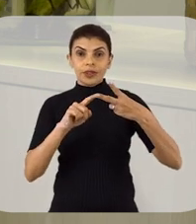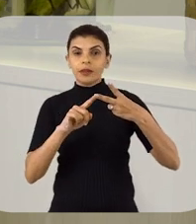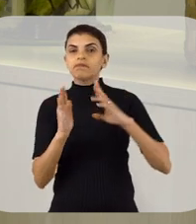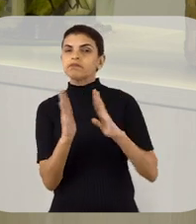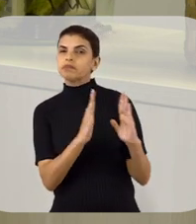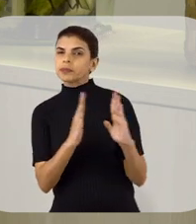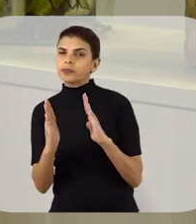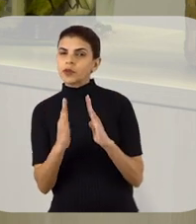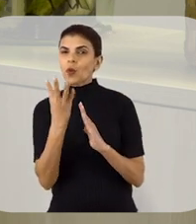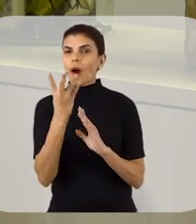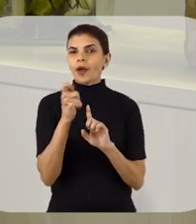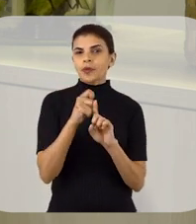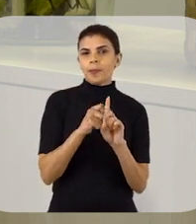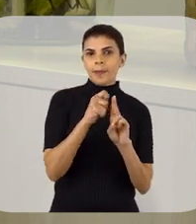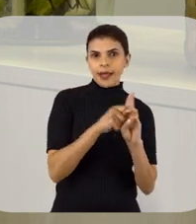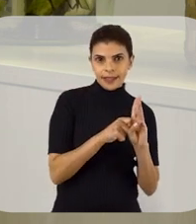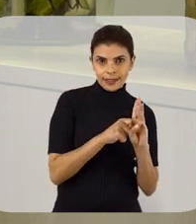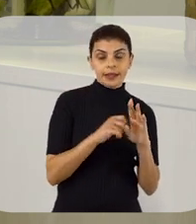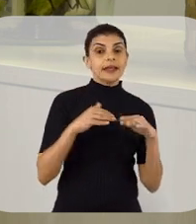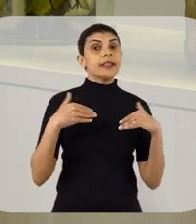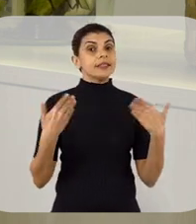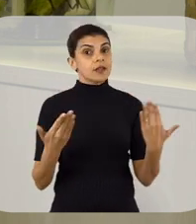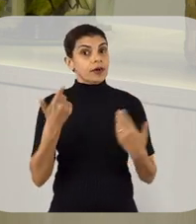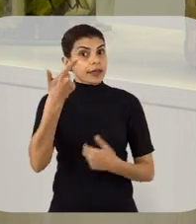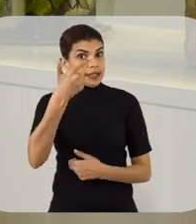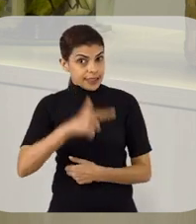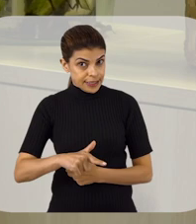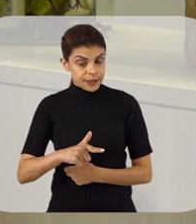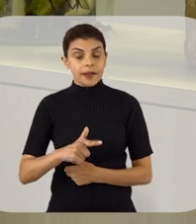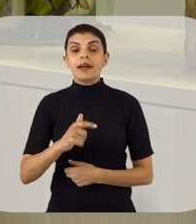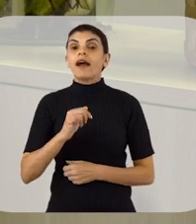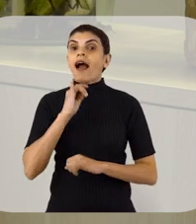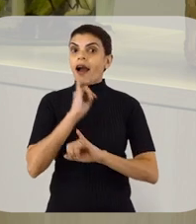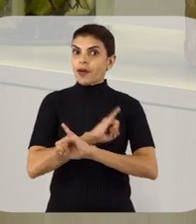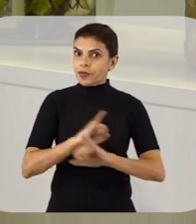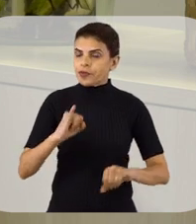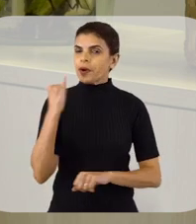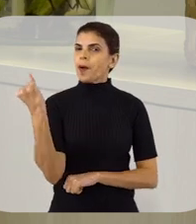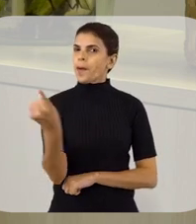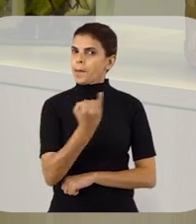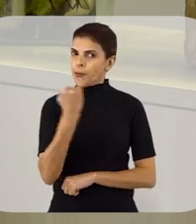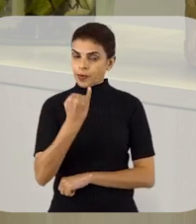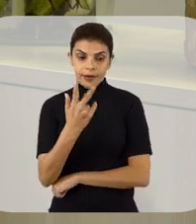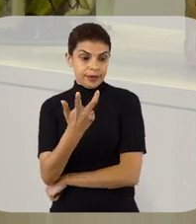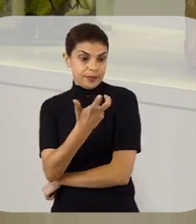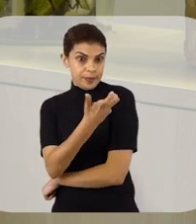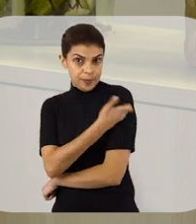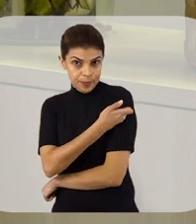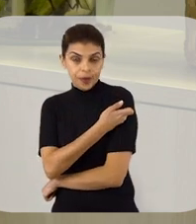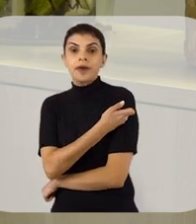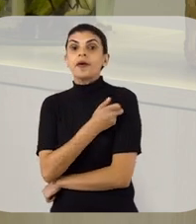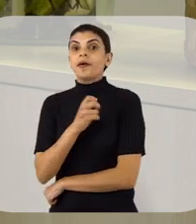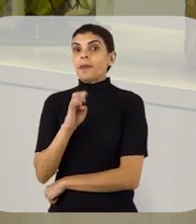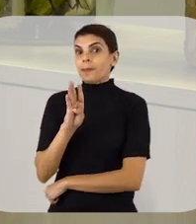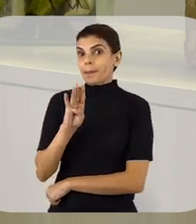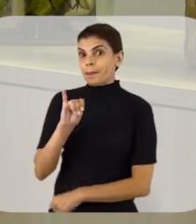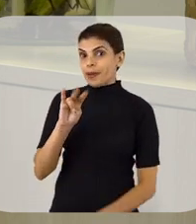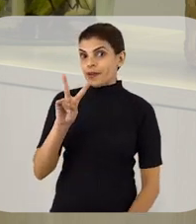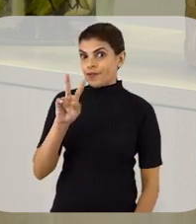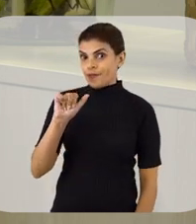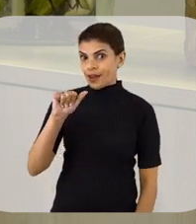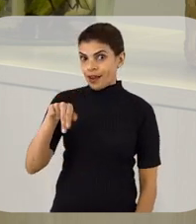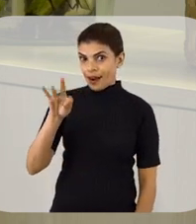aplicada há pelo menos 4 meses. Então, repetindo, reforçando, é importante, só vai poder fazer uso da